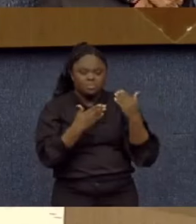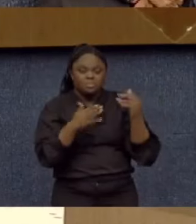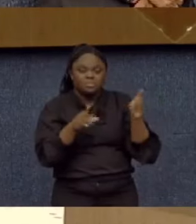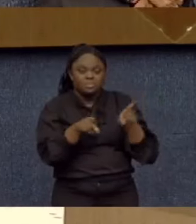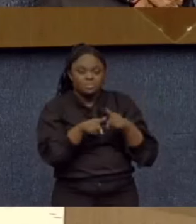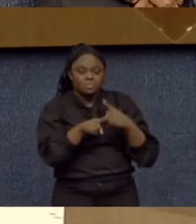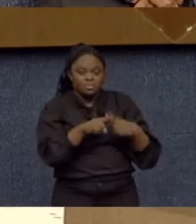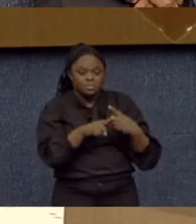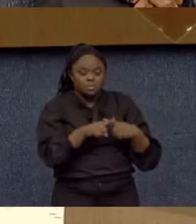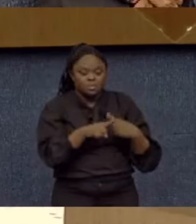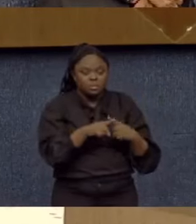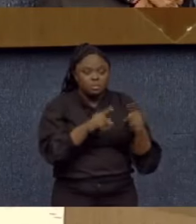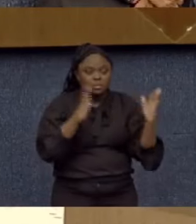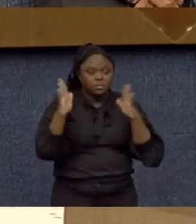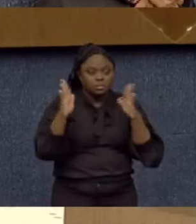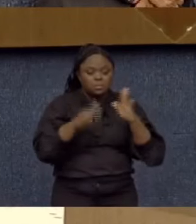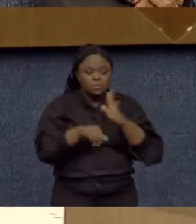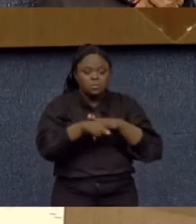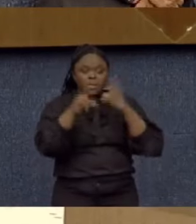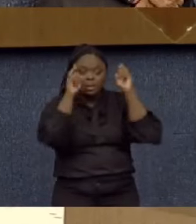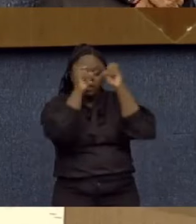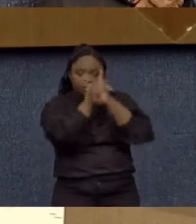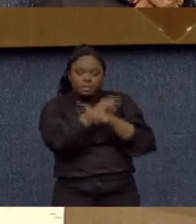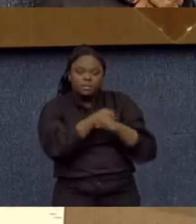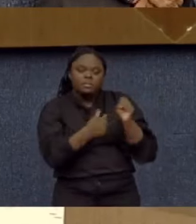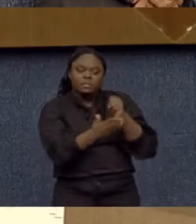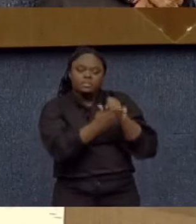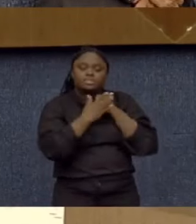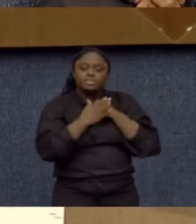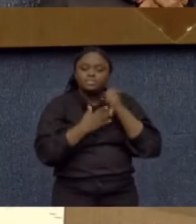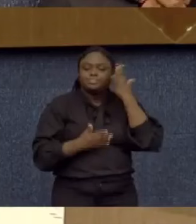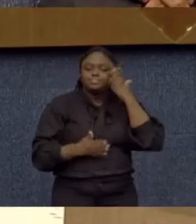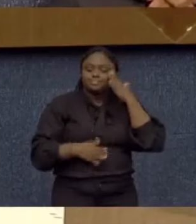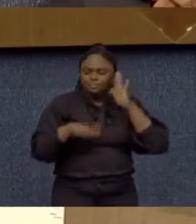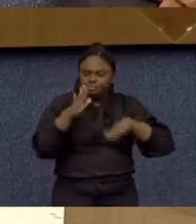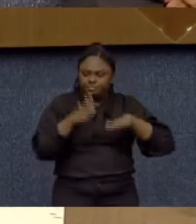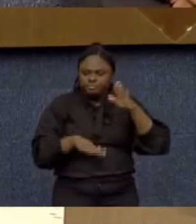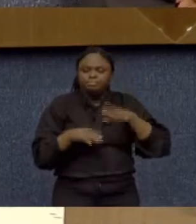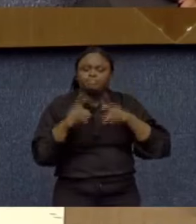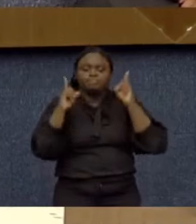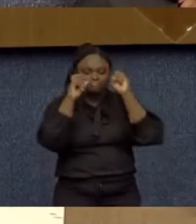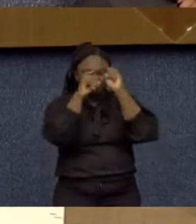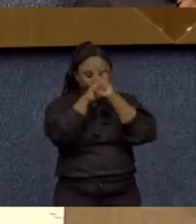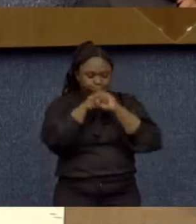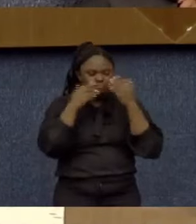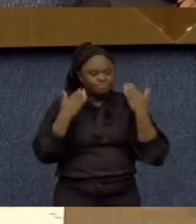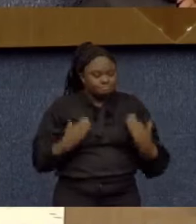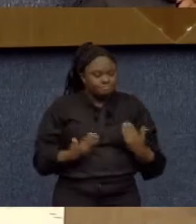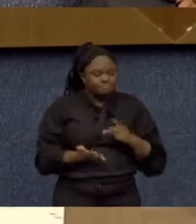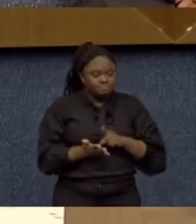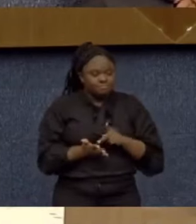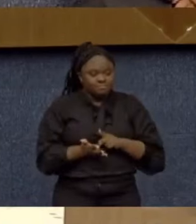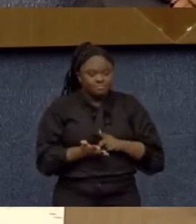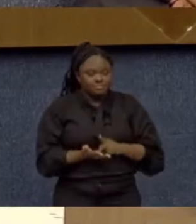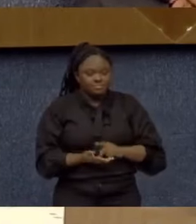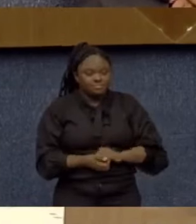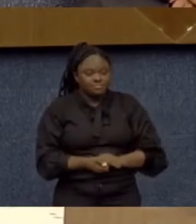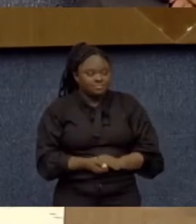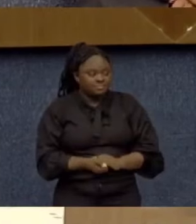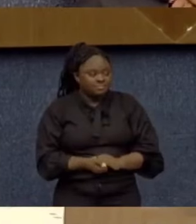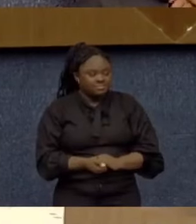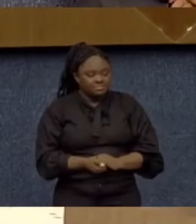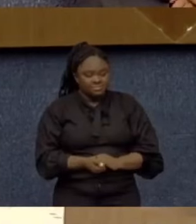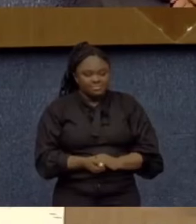por me aguentar nos dias mais turbulentos. Sei que às vezes sou difícil. Verdade?